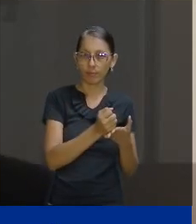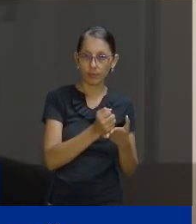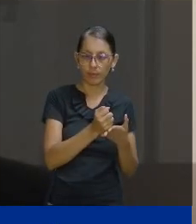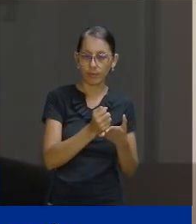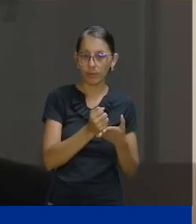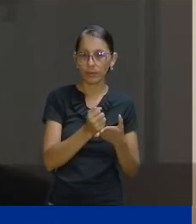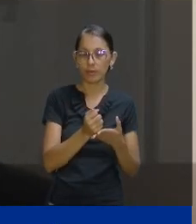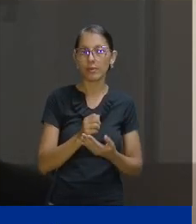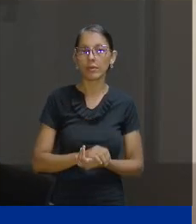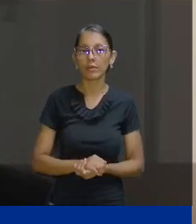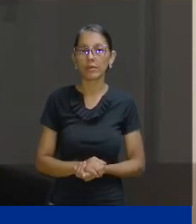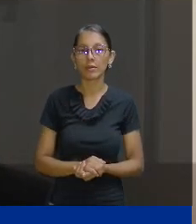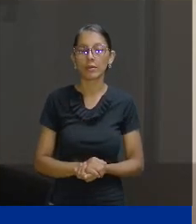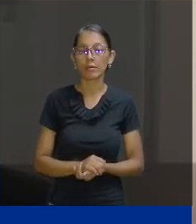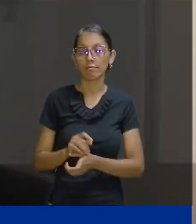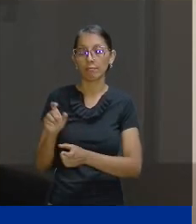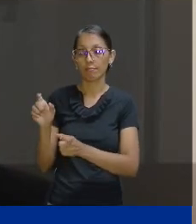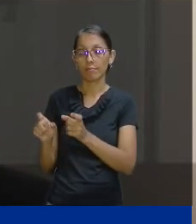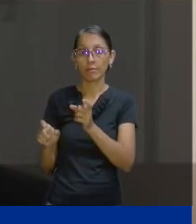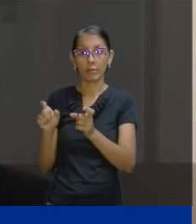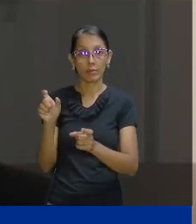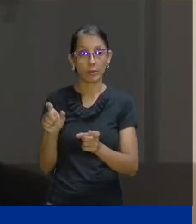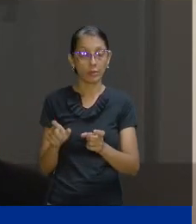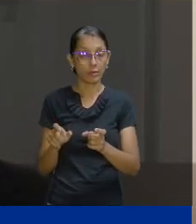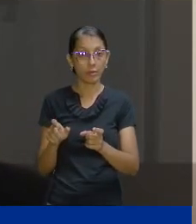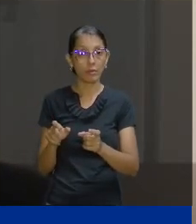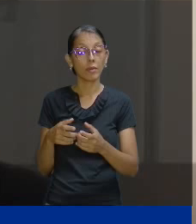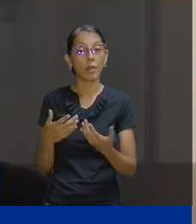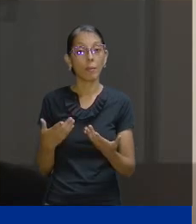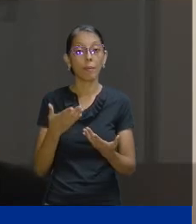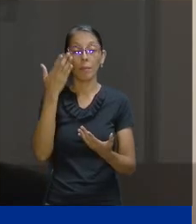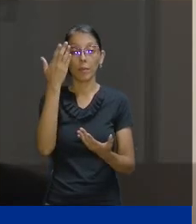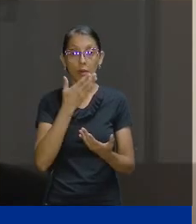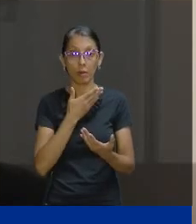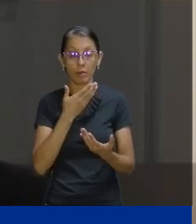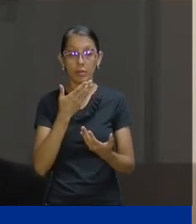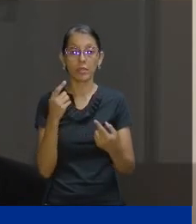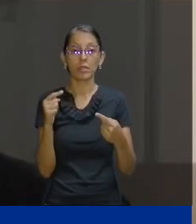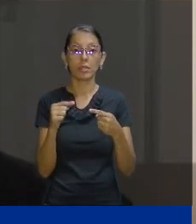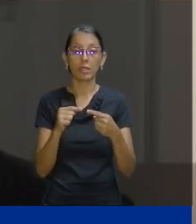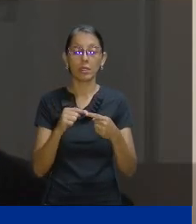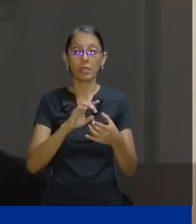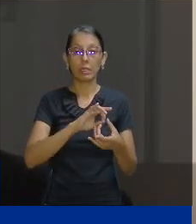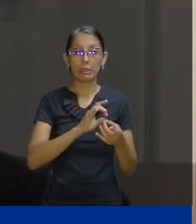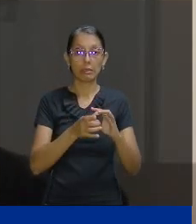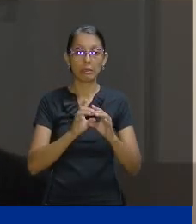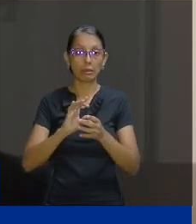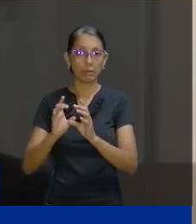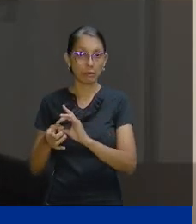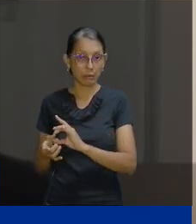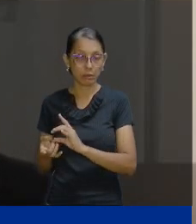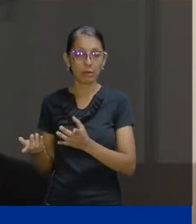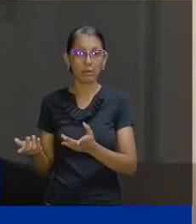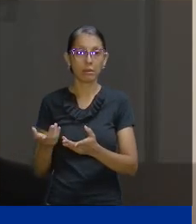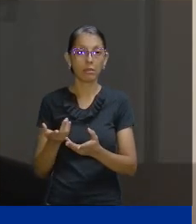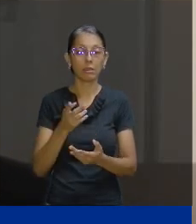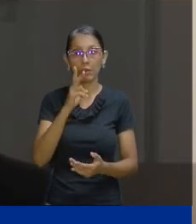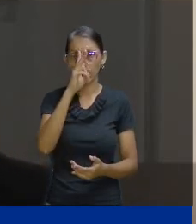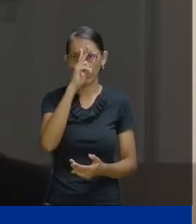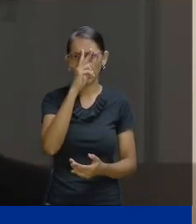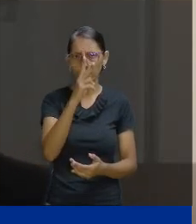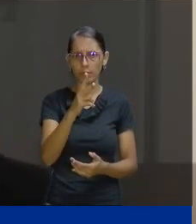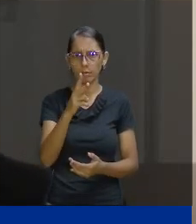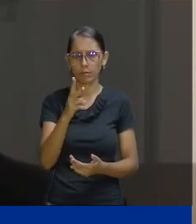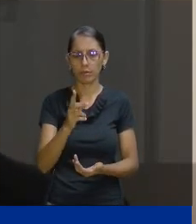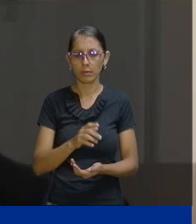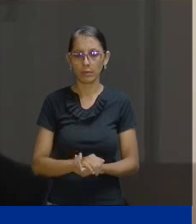nessa dificuldade de ouvir os eleitores e que essa prova levaria a um contexto de gravidade. Portanto,